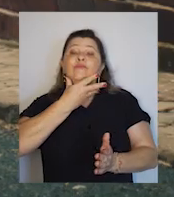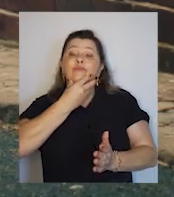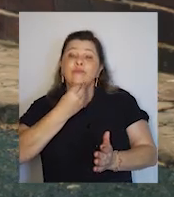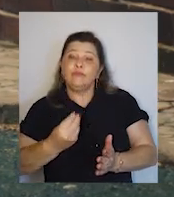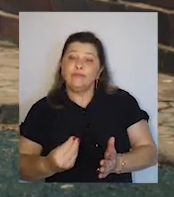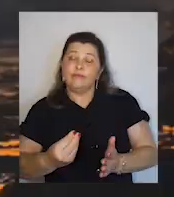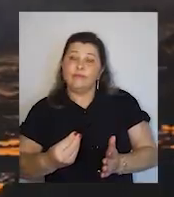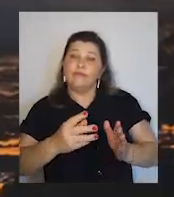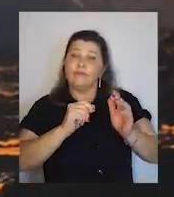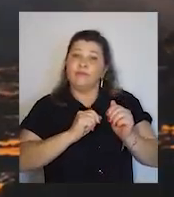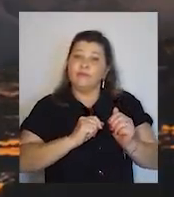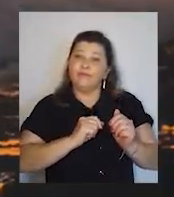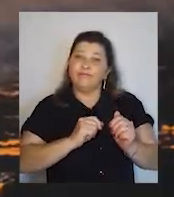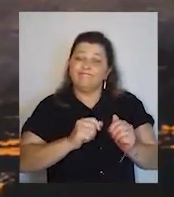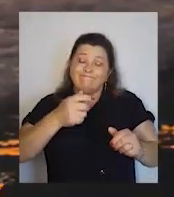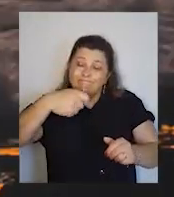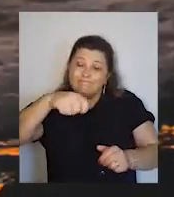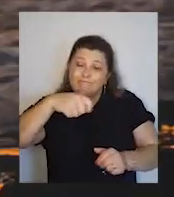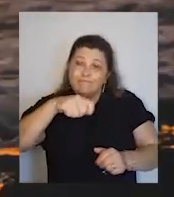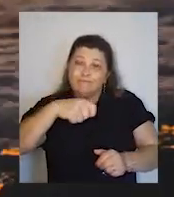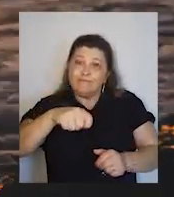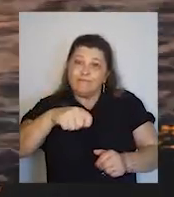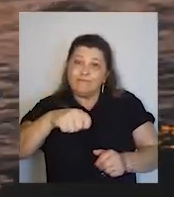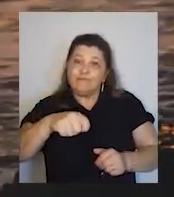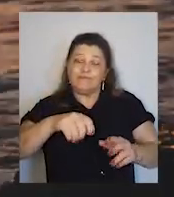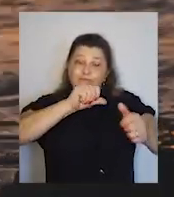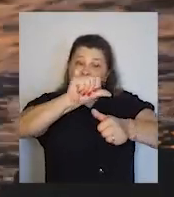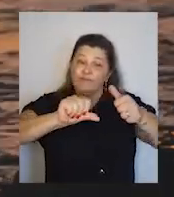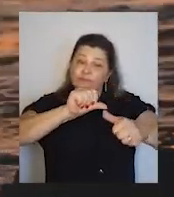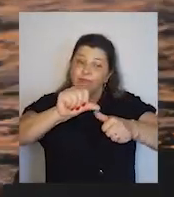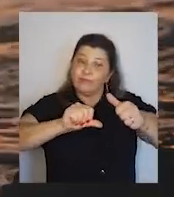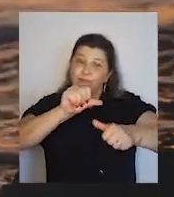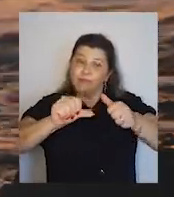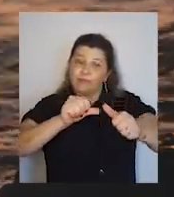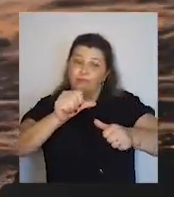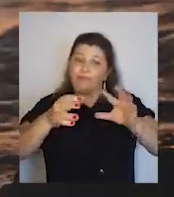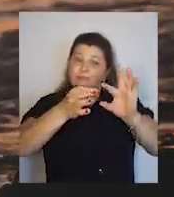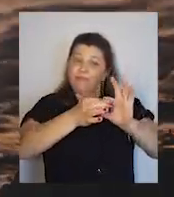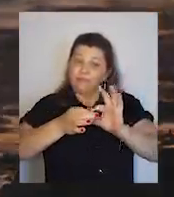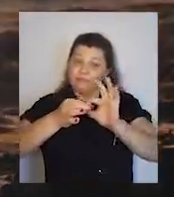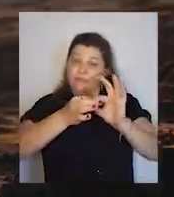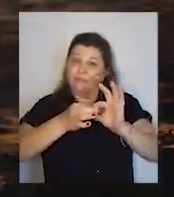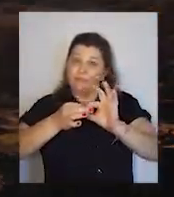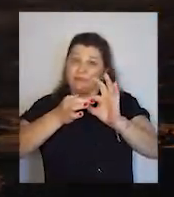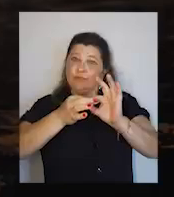homens, destacando a necessidade de transformar esse cenário.